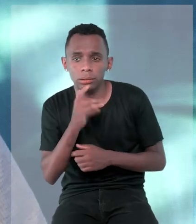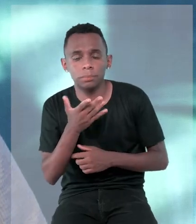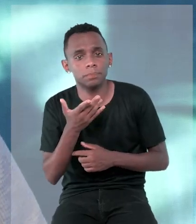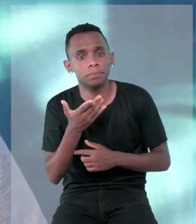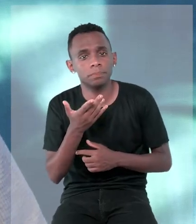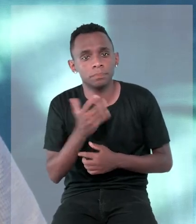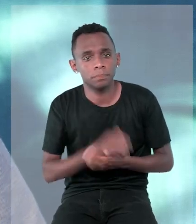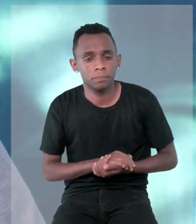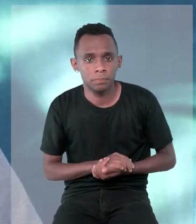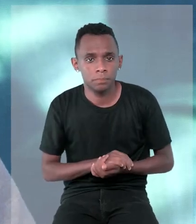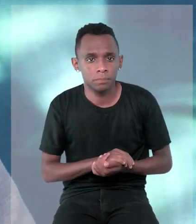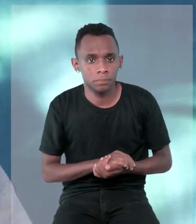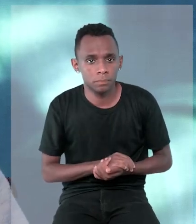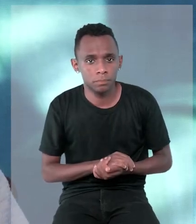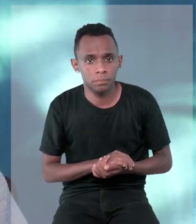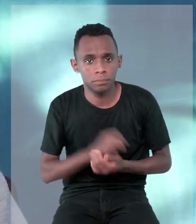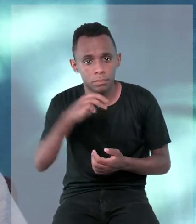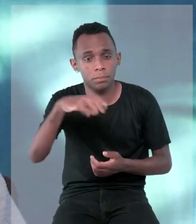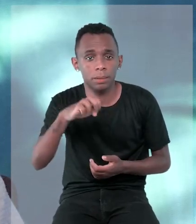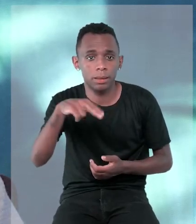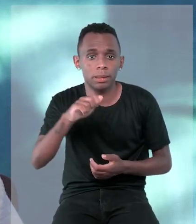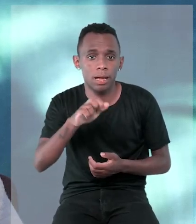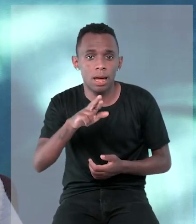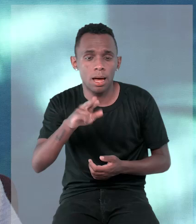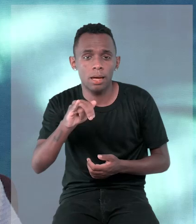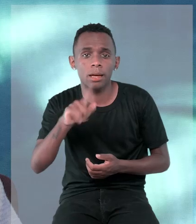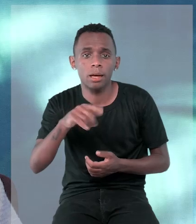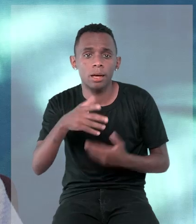olhar, Menarhem quer dizer consolo,